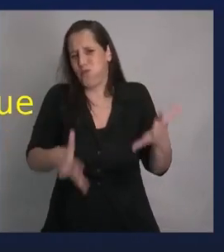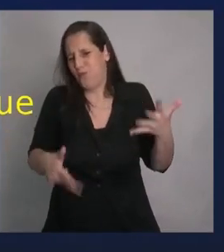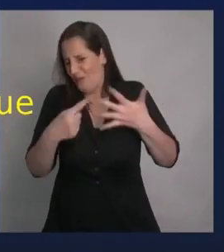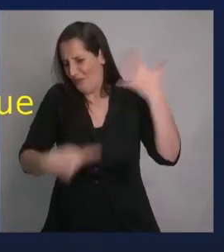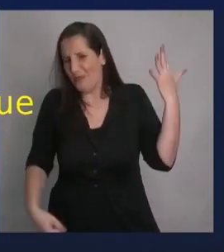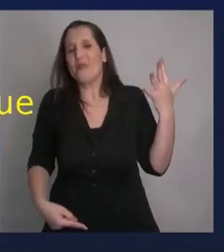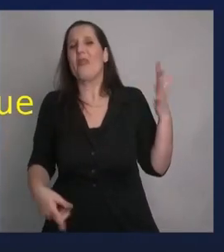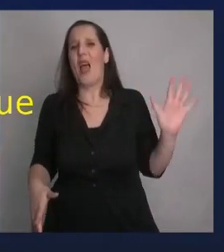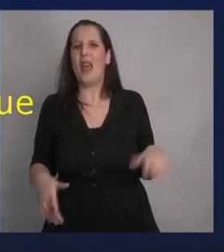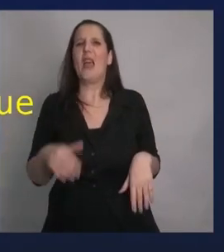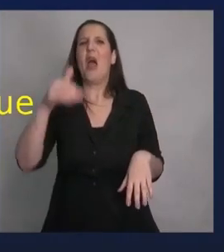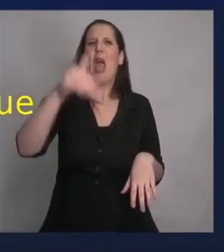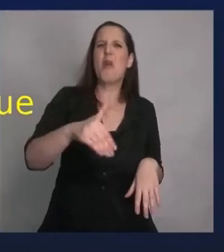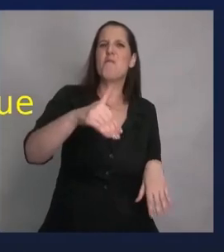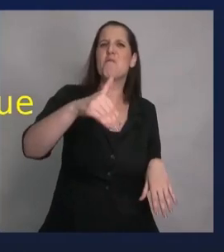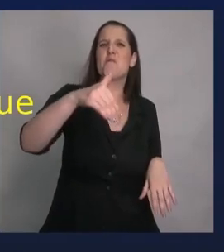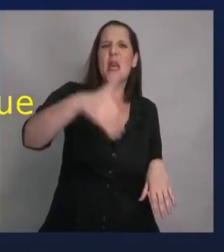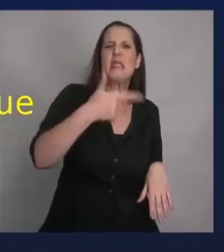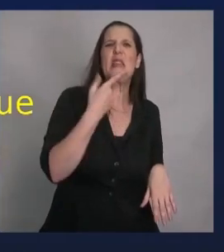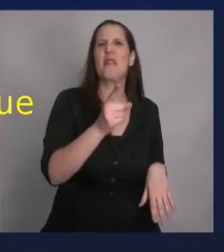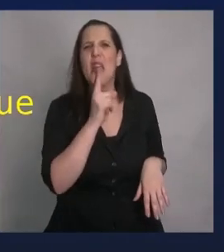organizações terroristas banidas no país.